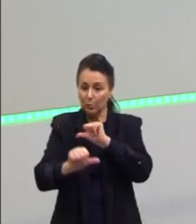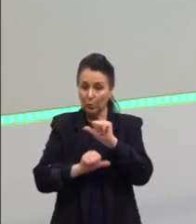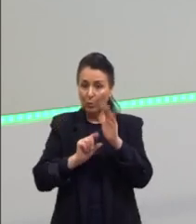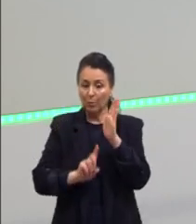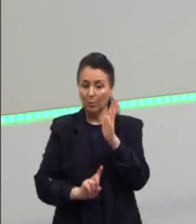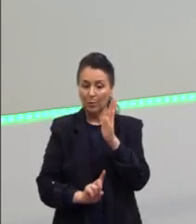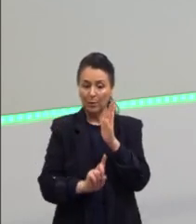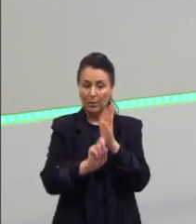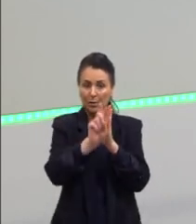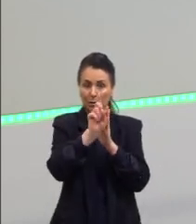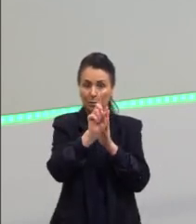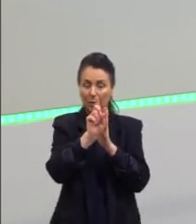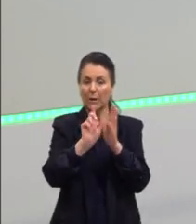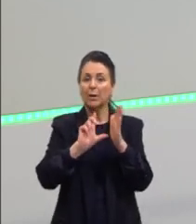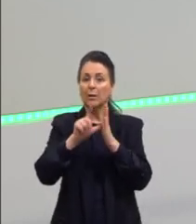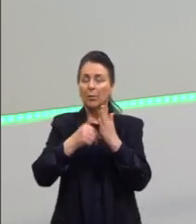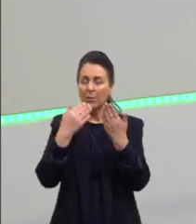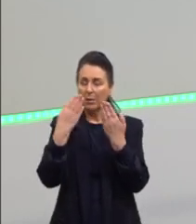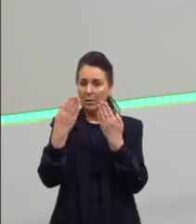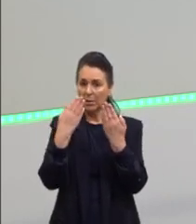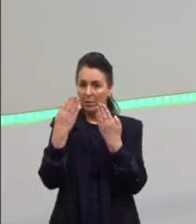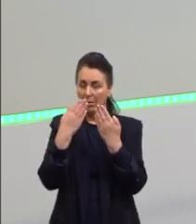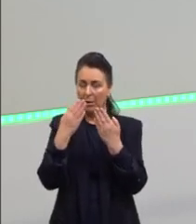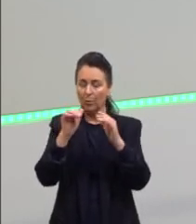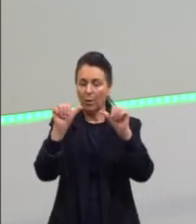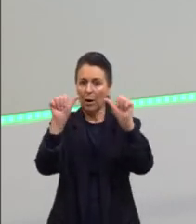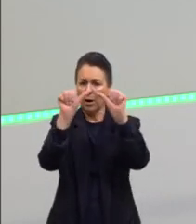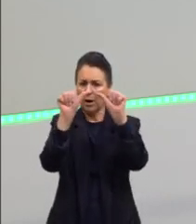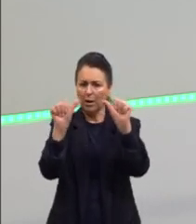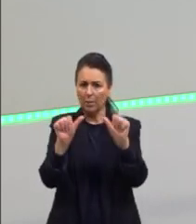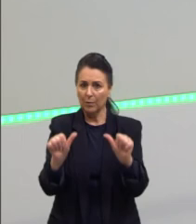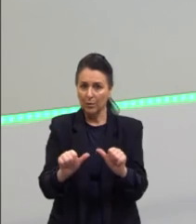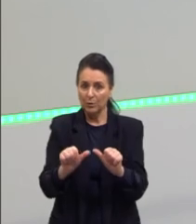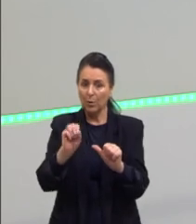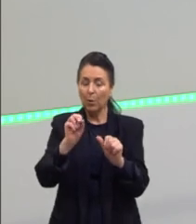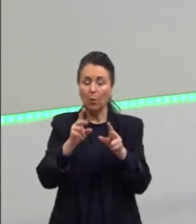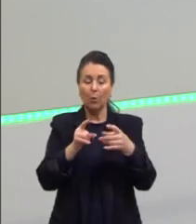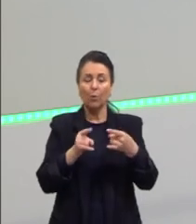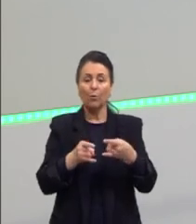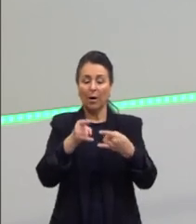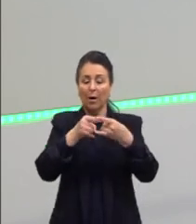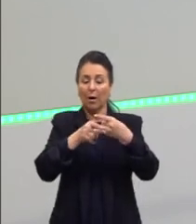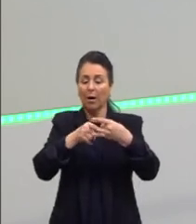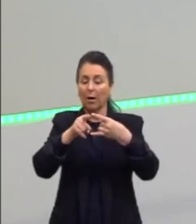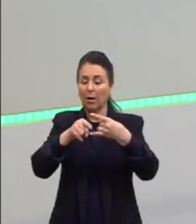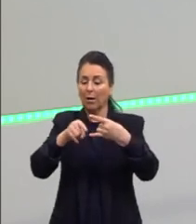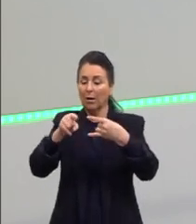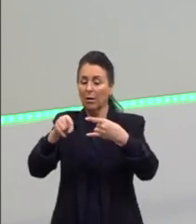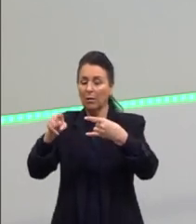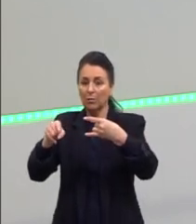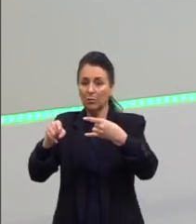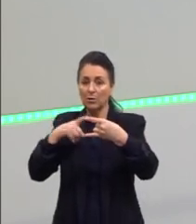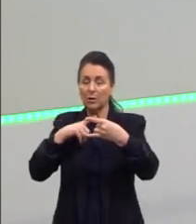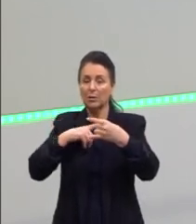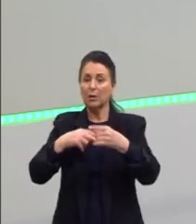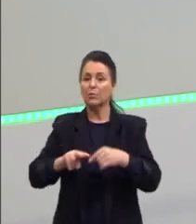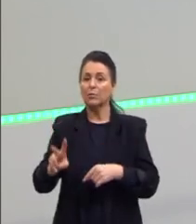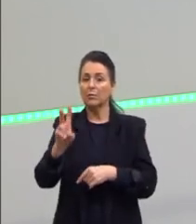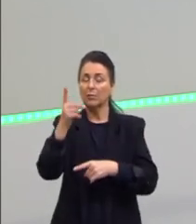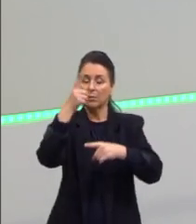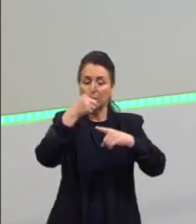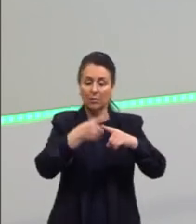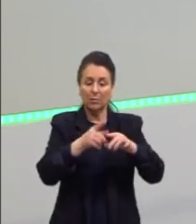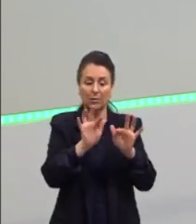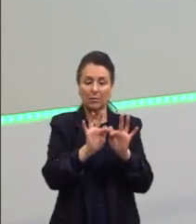nós damos ali uma analisada né na imagem ou na amplitude E aí temos o valor que multiplica a nossa função